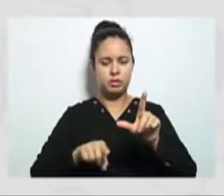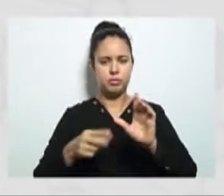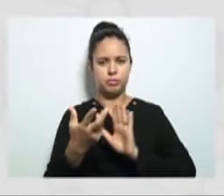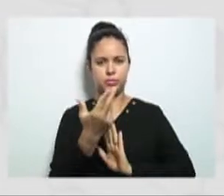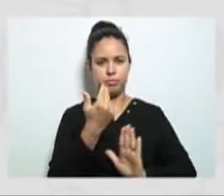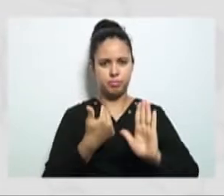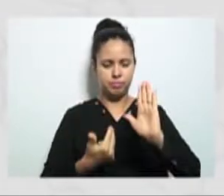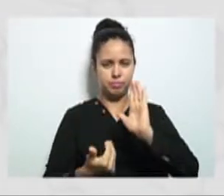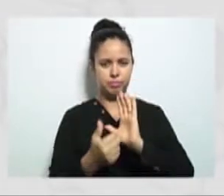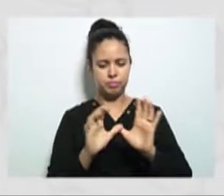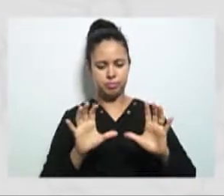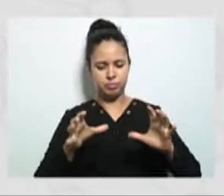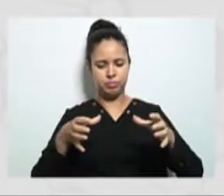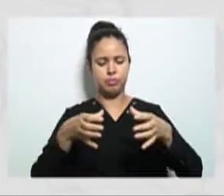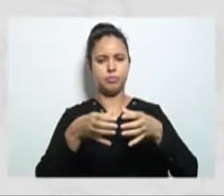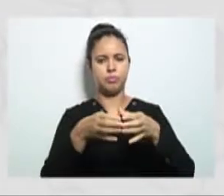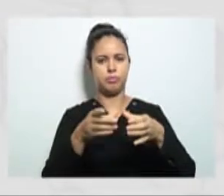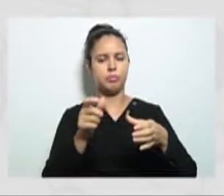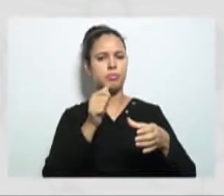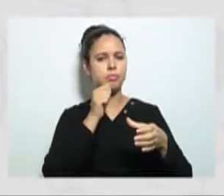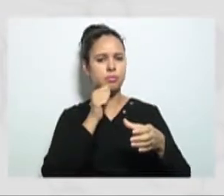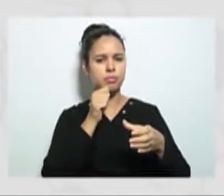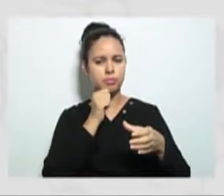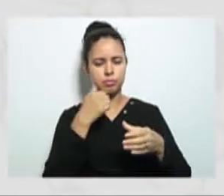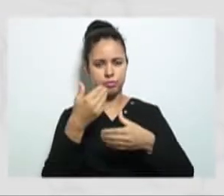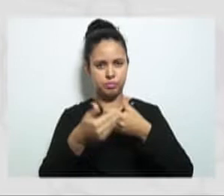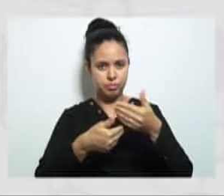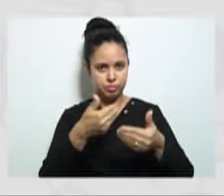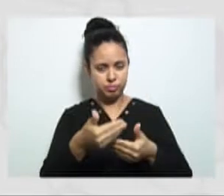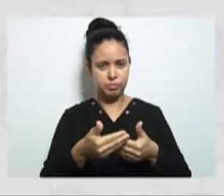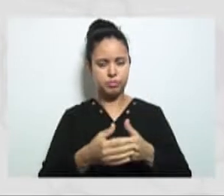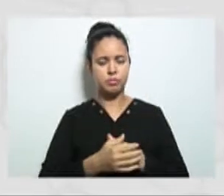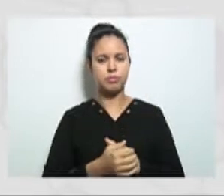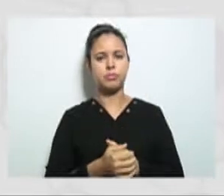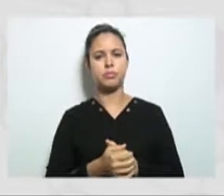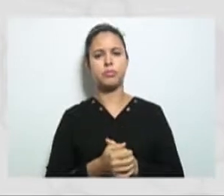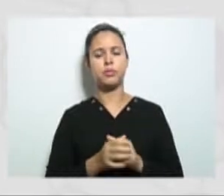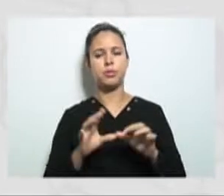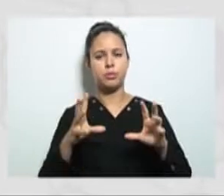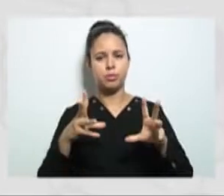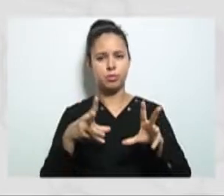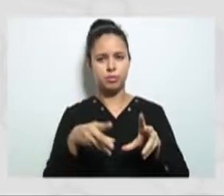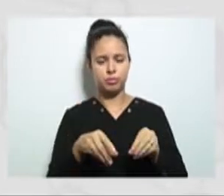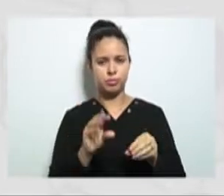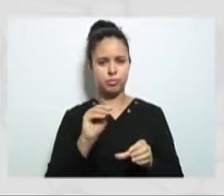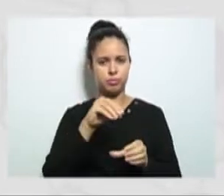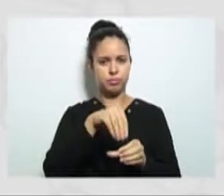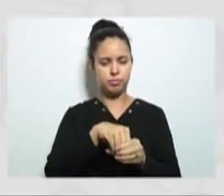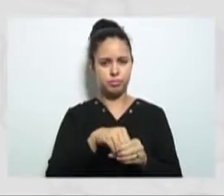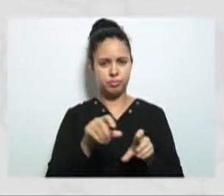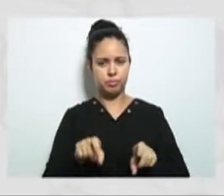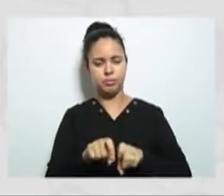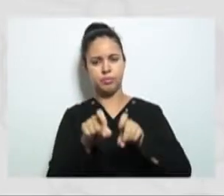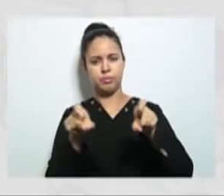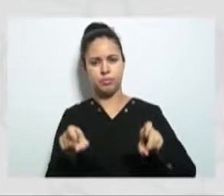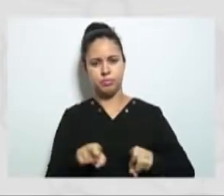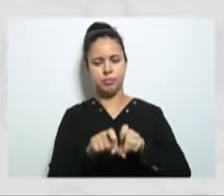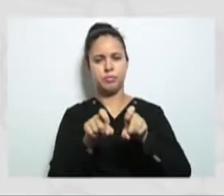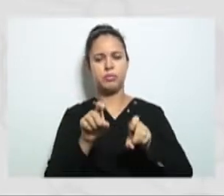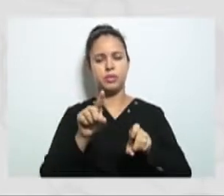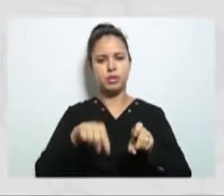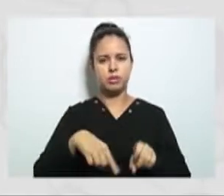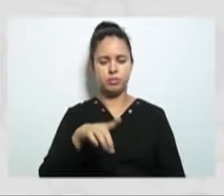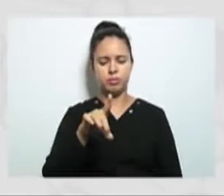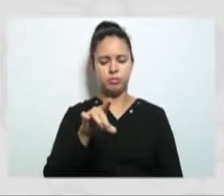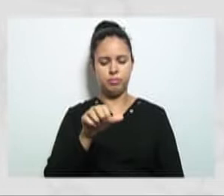imagens não processadas, né? Aí reforça aquilo que eu falei. Então, tudo que eu alimento dentro do meu computador são os